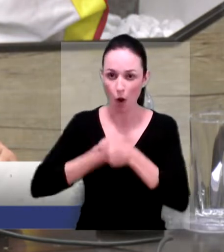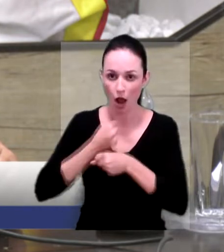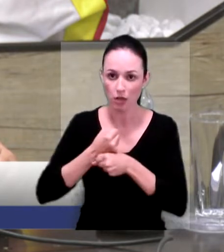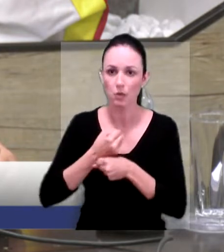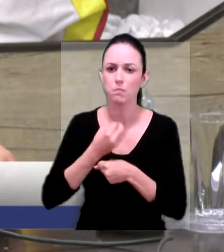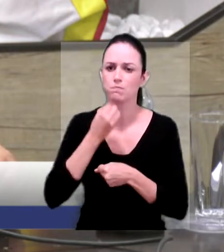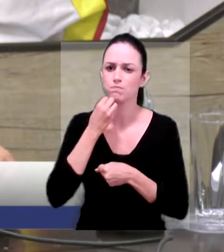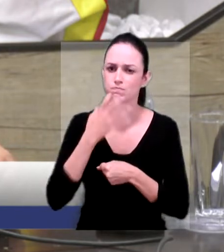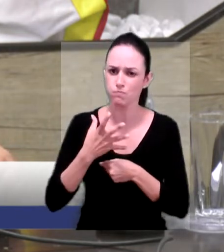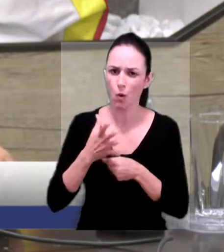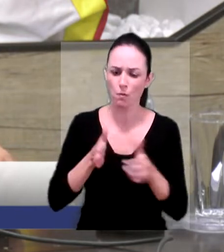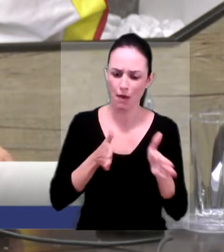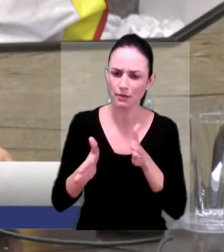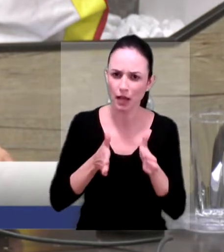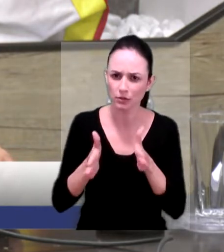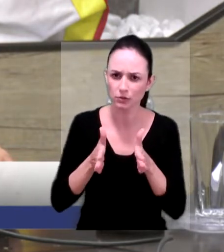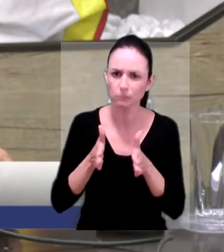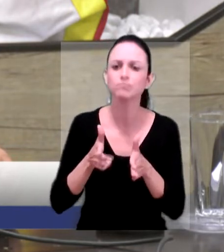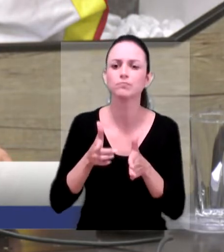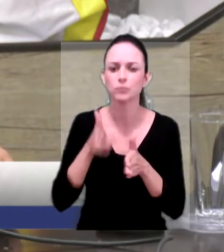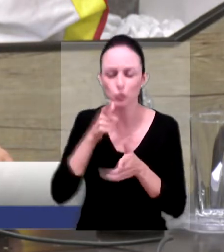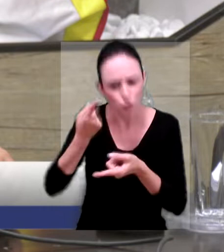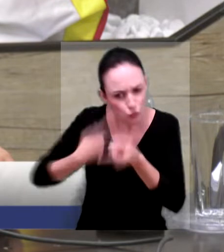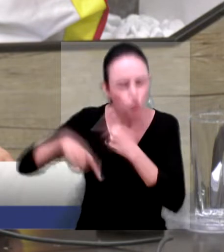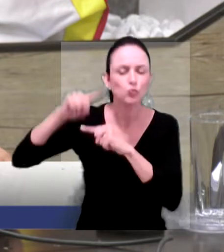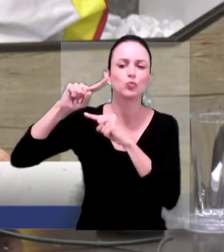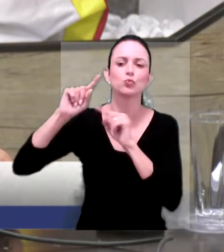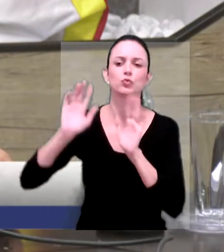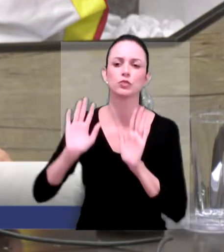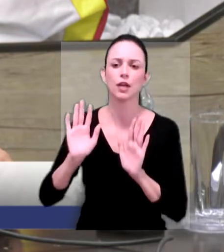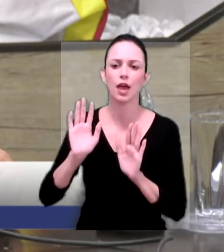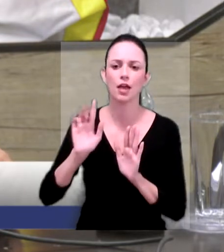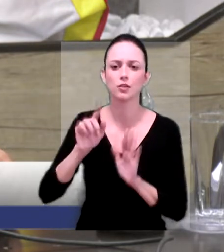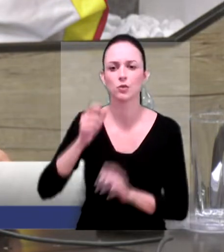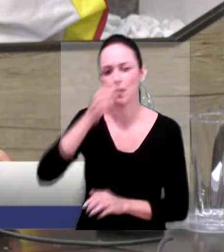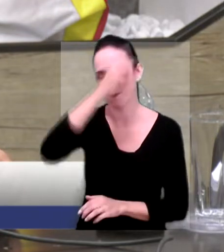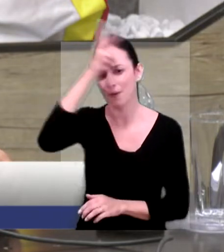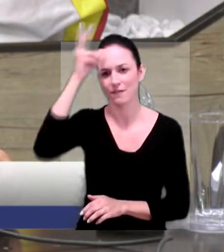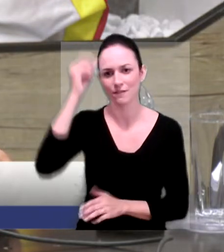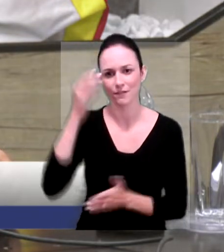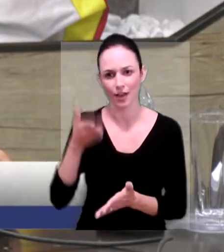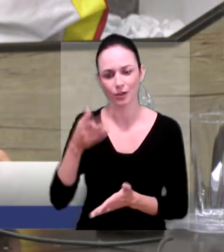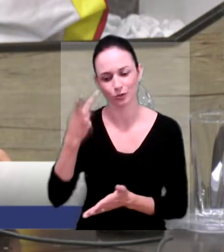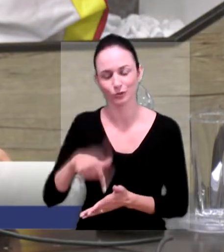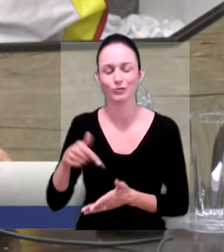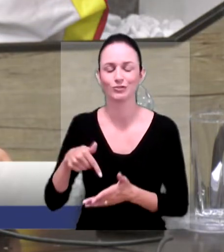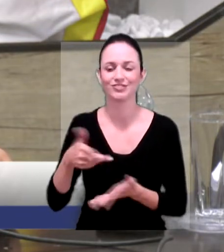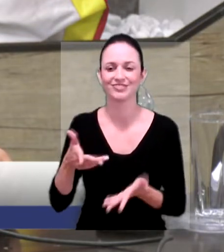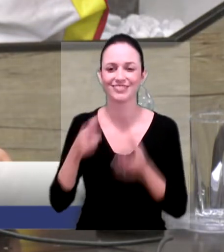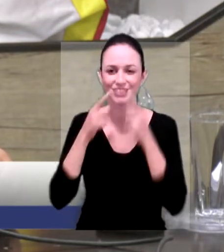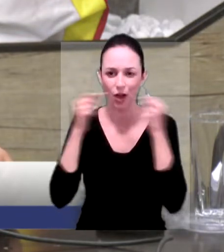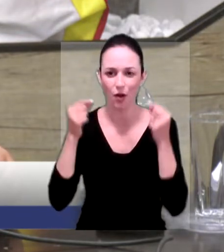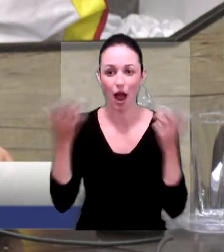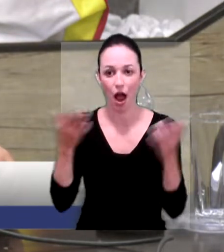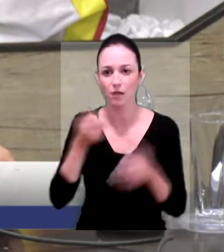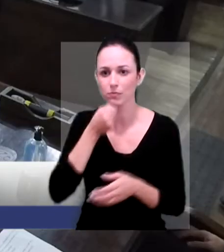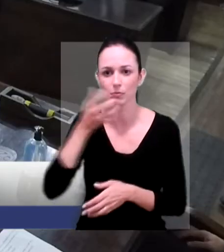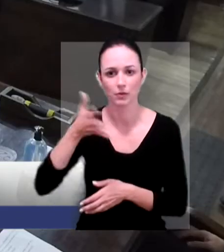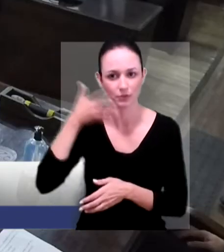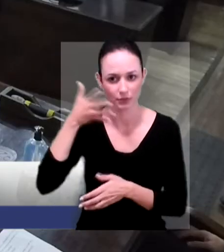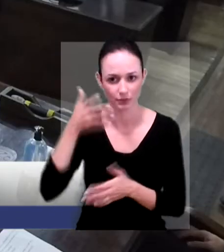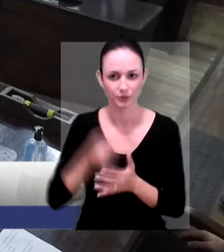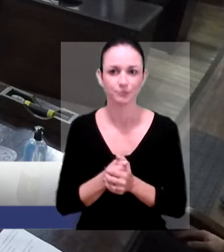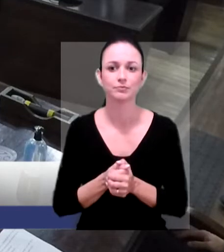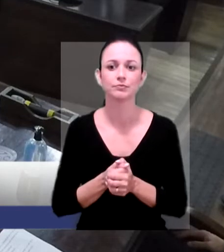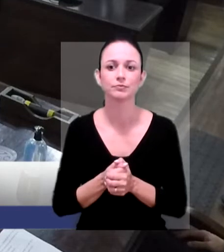e sucesso para o nosso prefeito de Jaú. Muito obrigado, a palavra fica aberta. Com a palavra.